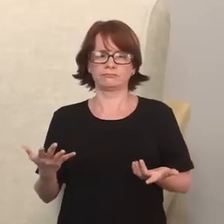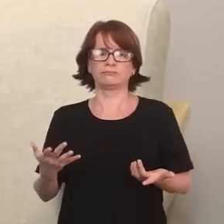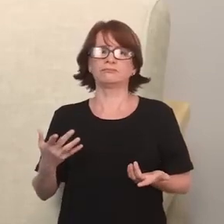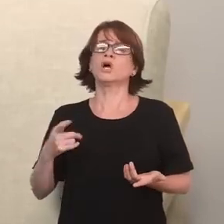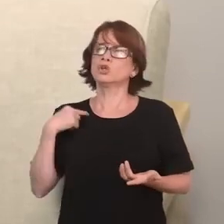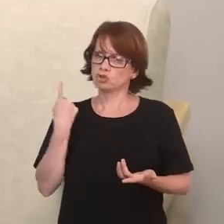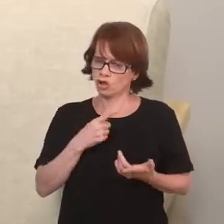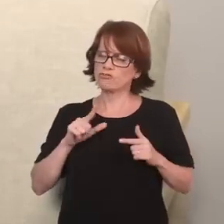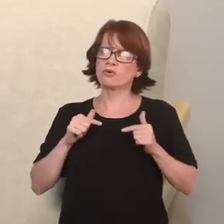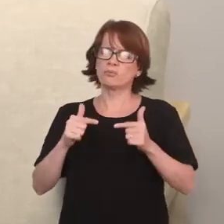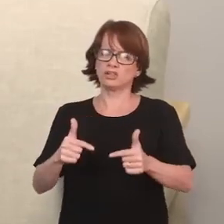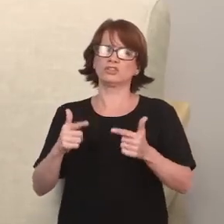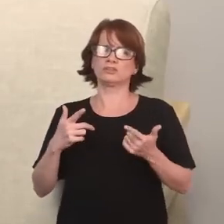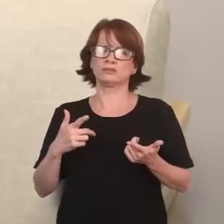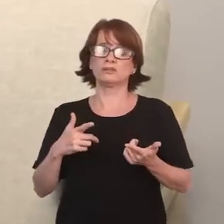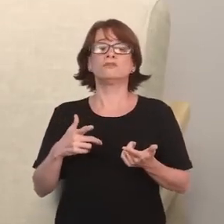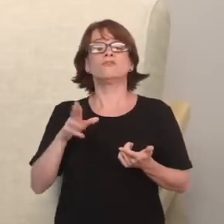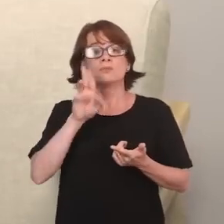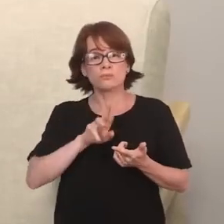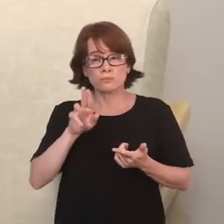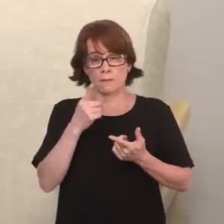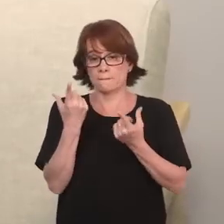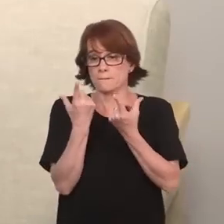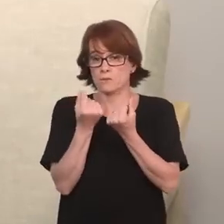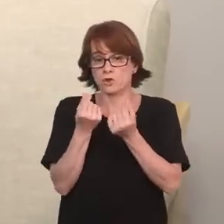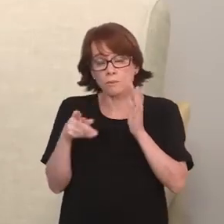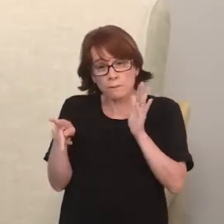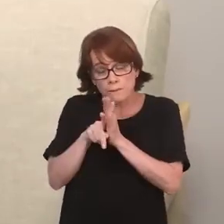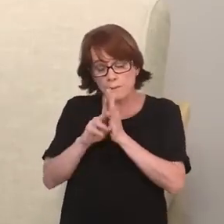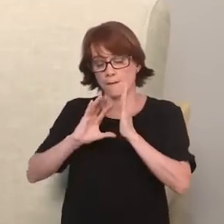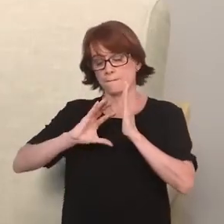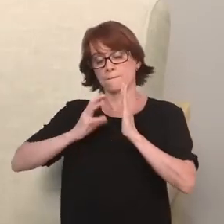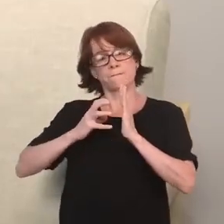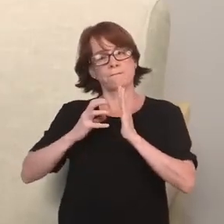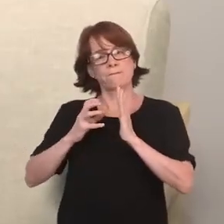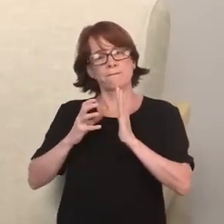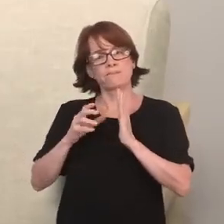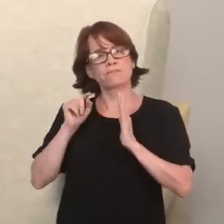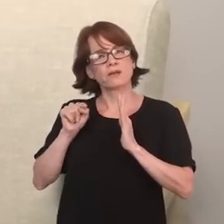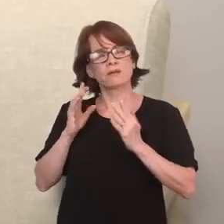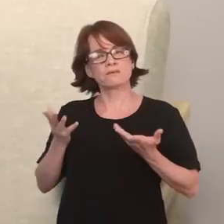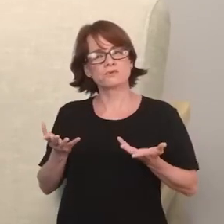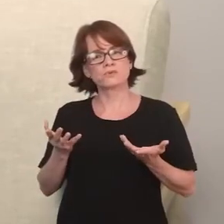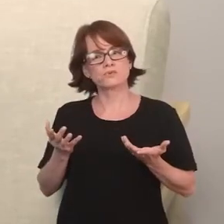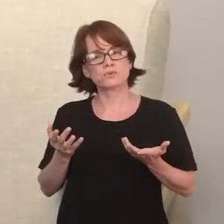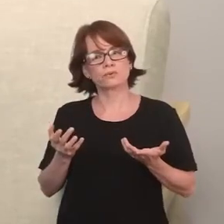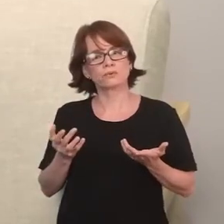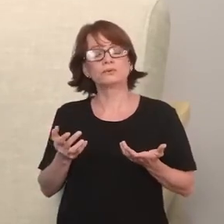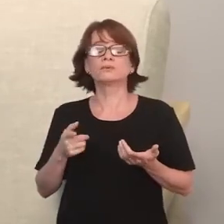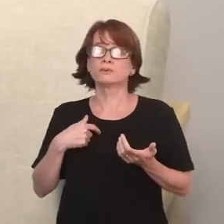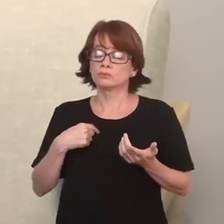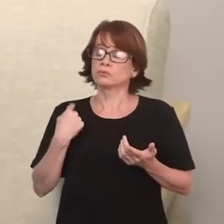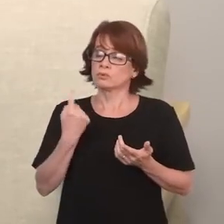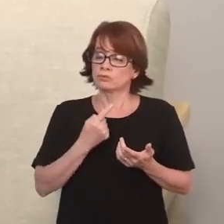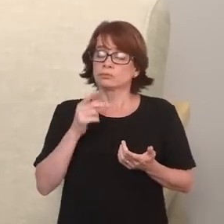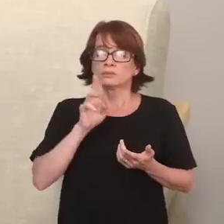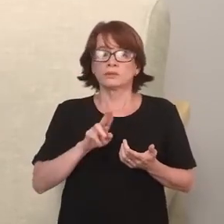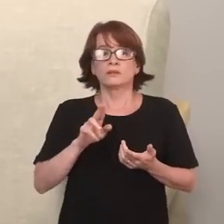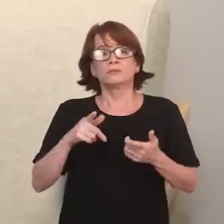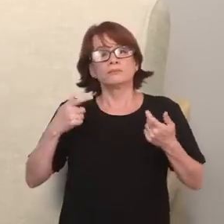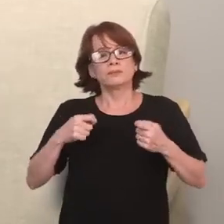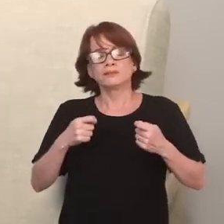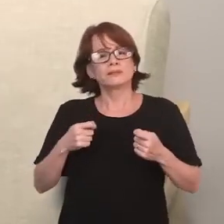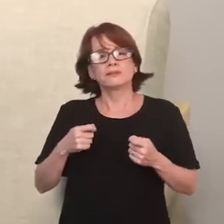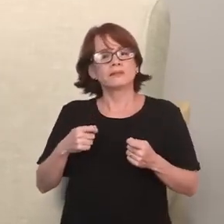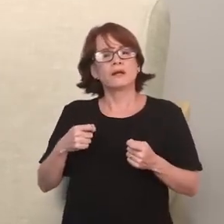recursos do partido para isso. Porque já que nós temos esses recursos, né, nós vamos usar os recursos para isso. A gente tem que usar